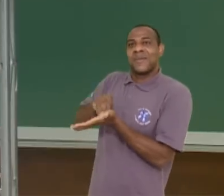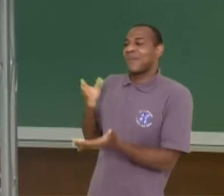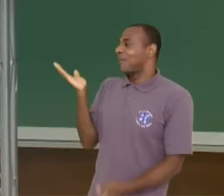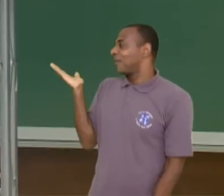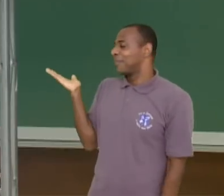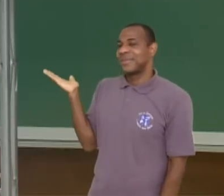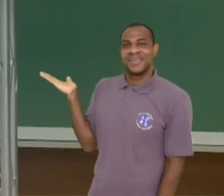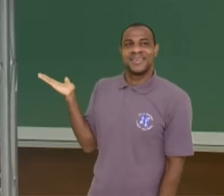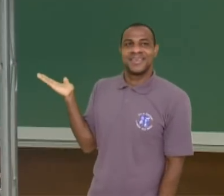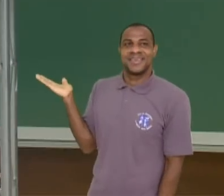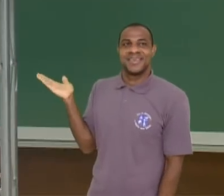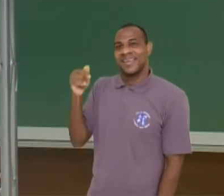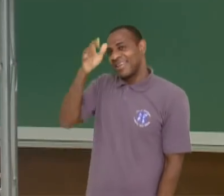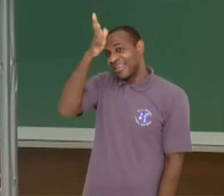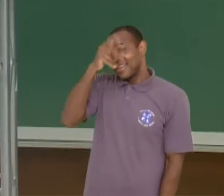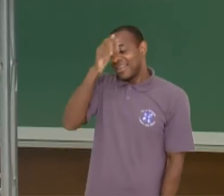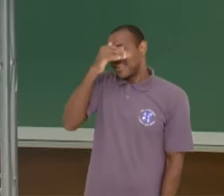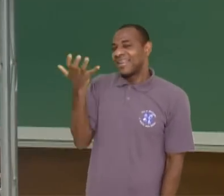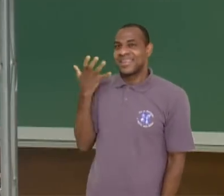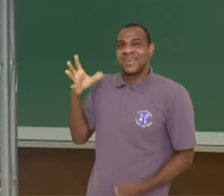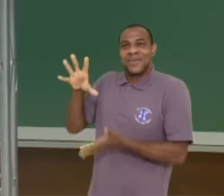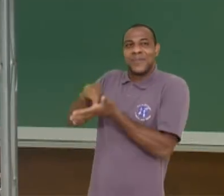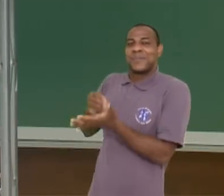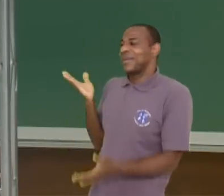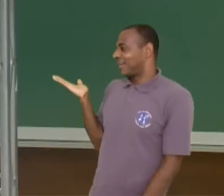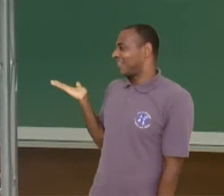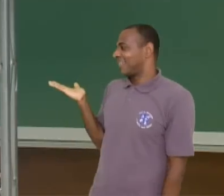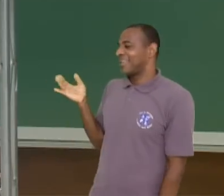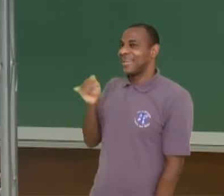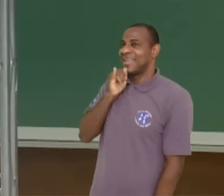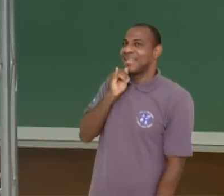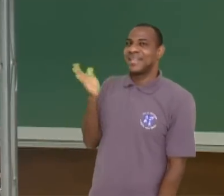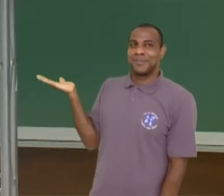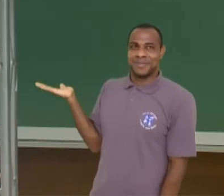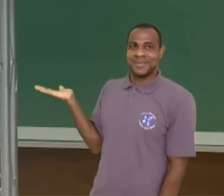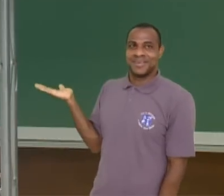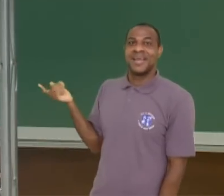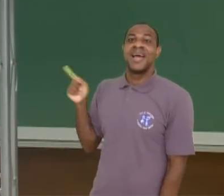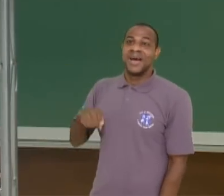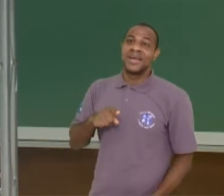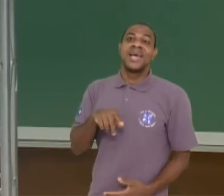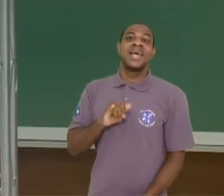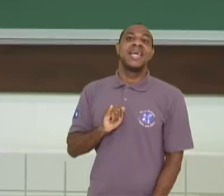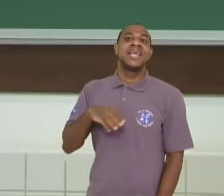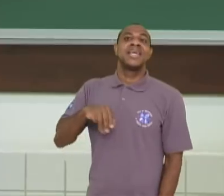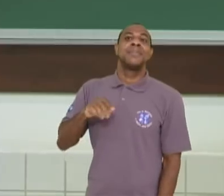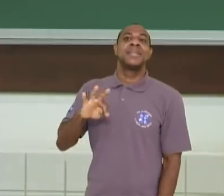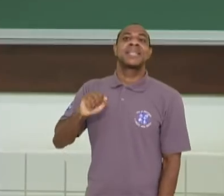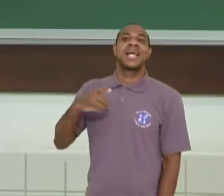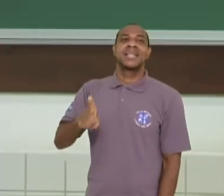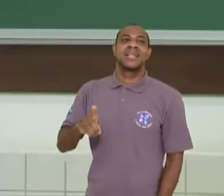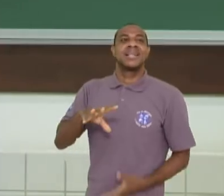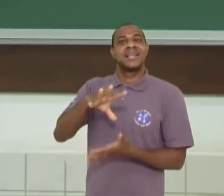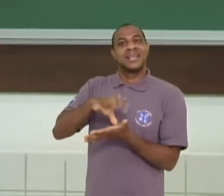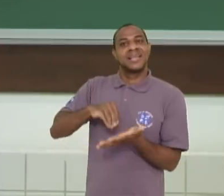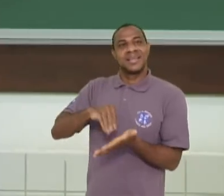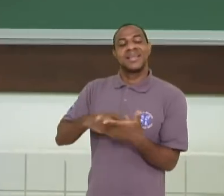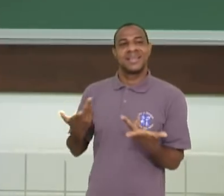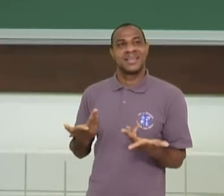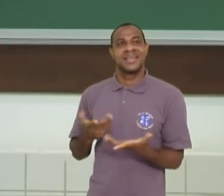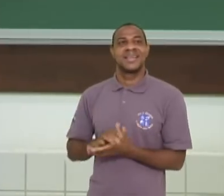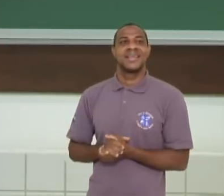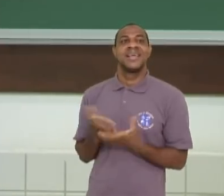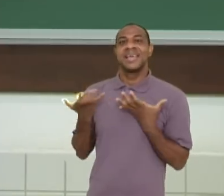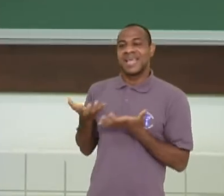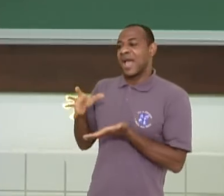física, né, tentando ficar mais alto e se passar pelos outros animais. Então tudo isso aí também entra dentro da animação, né, nos espelhamos